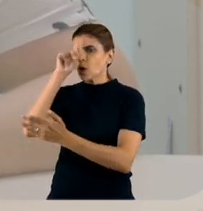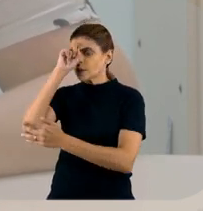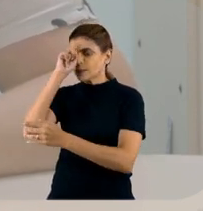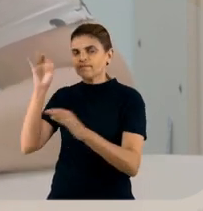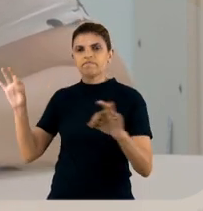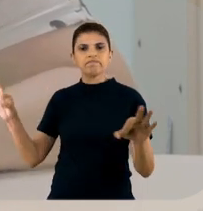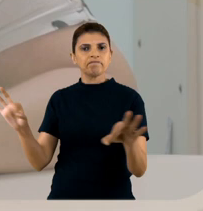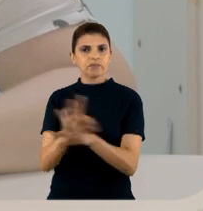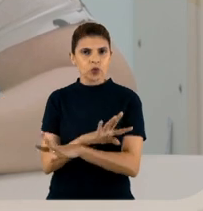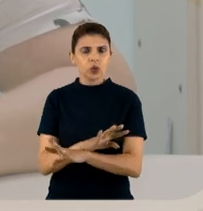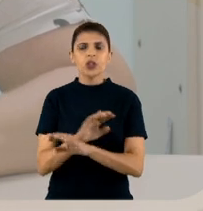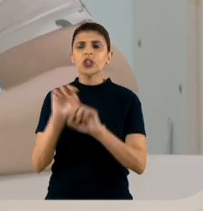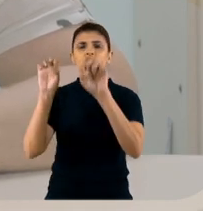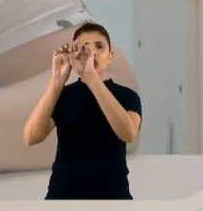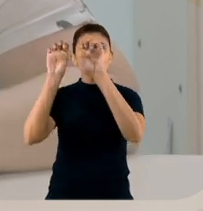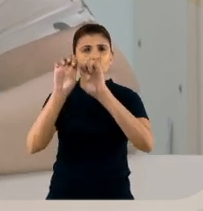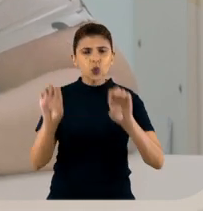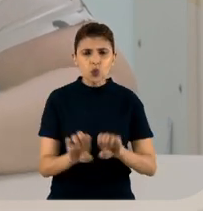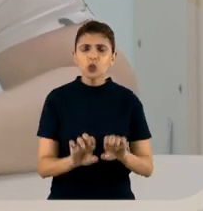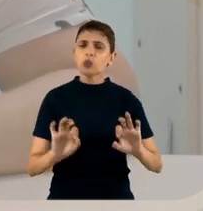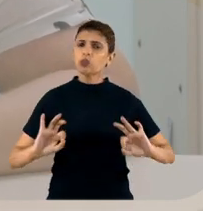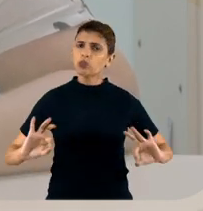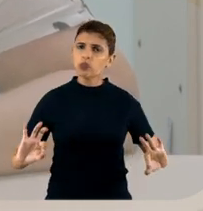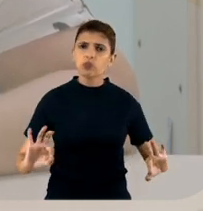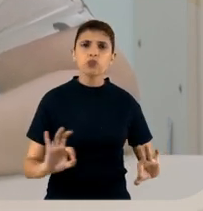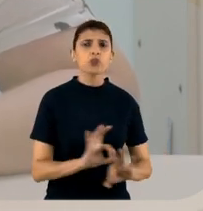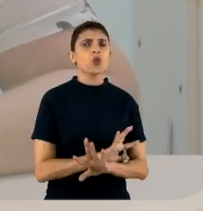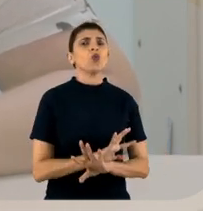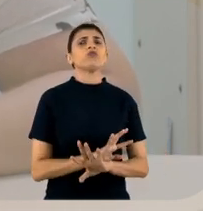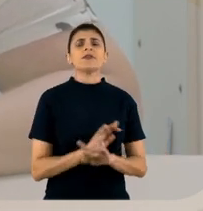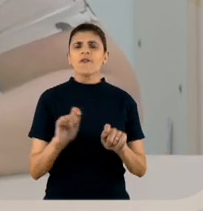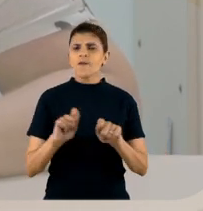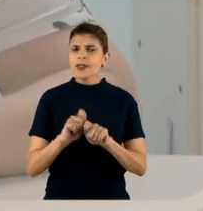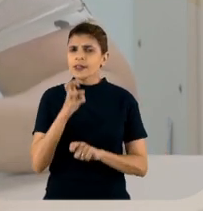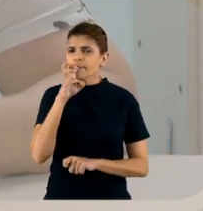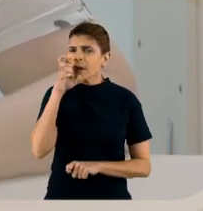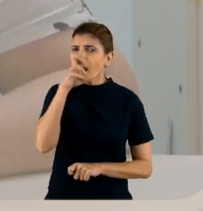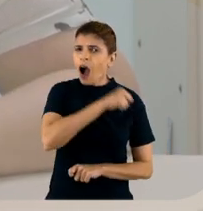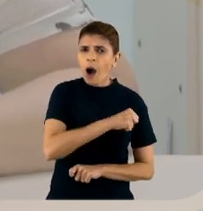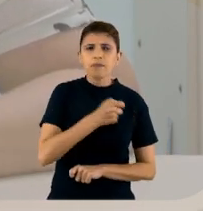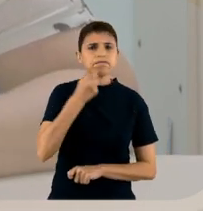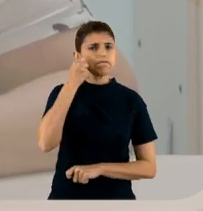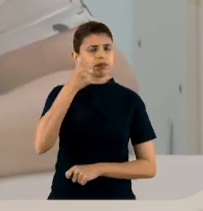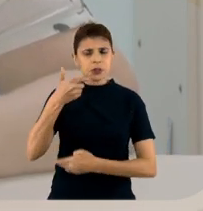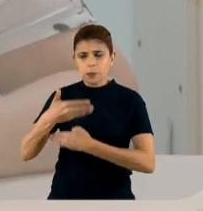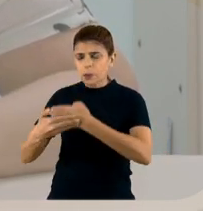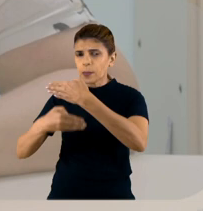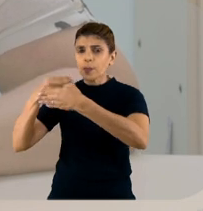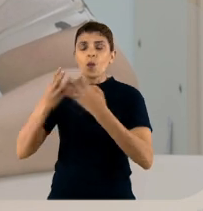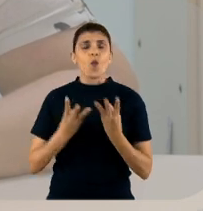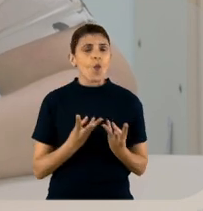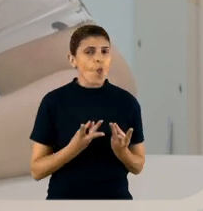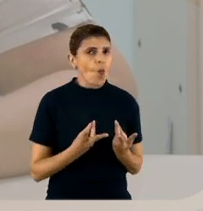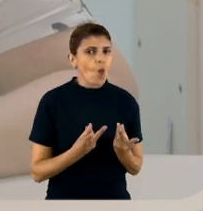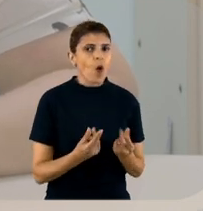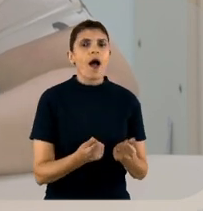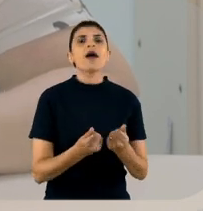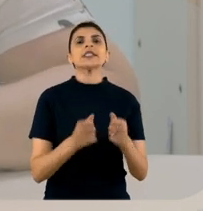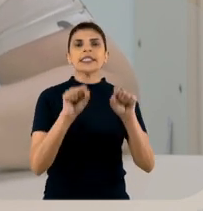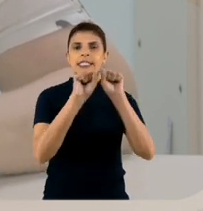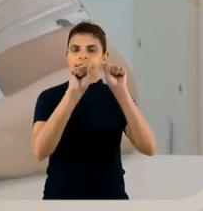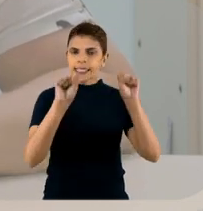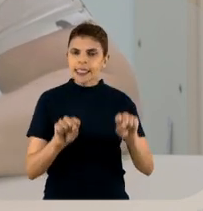eh a estrutura em si já está praticamente pronta eh e tudo foi levantado muito rapidamente e com grande